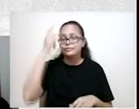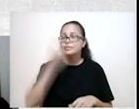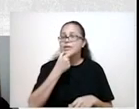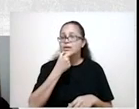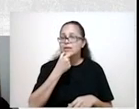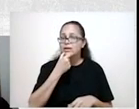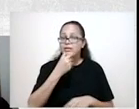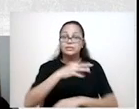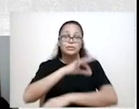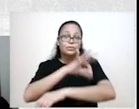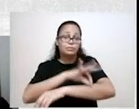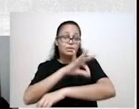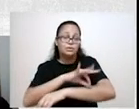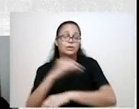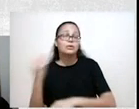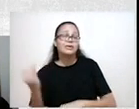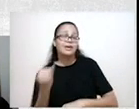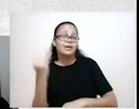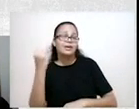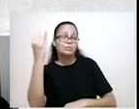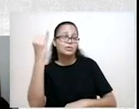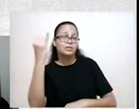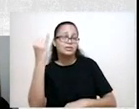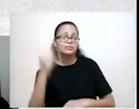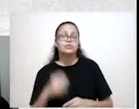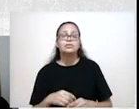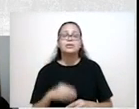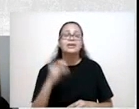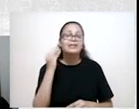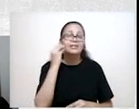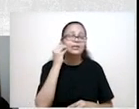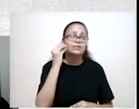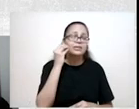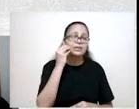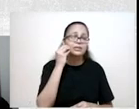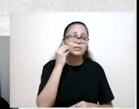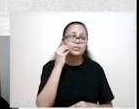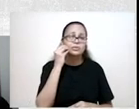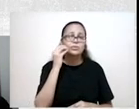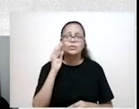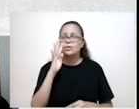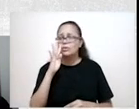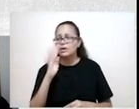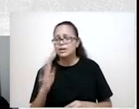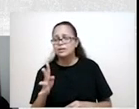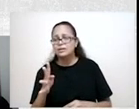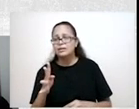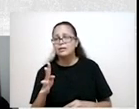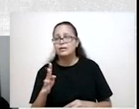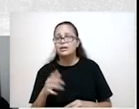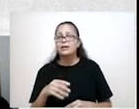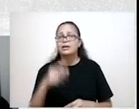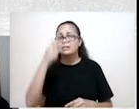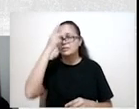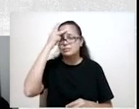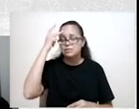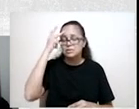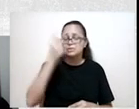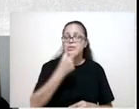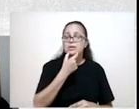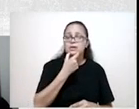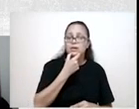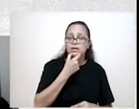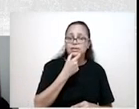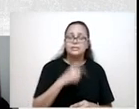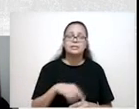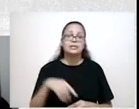economia britânica. Então Hitler tentou atacar indiretamente os ingleses. A Alemanha e a